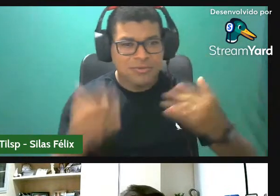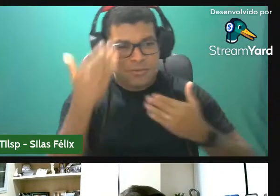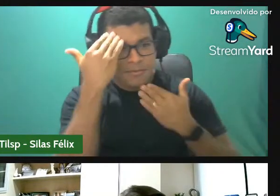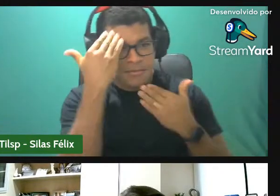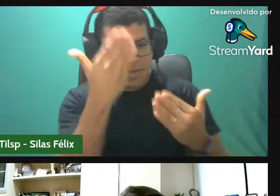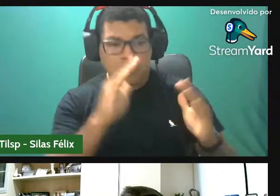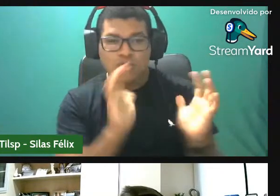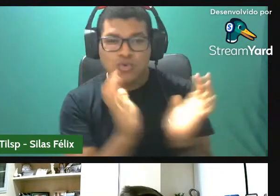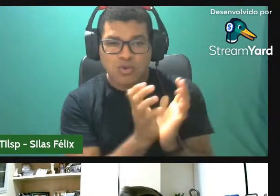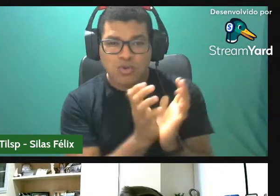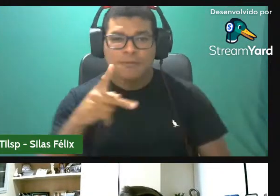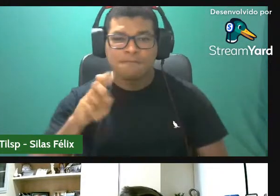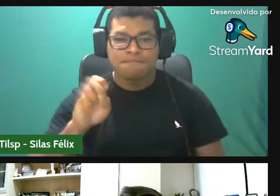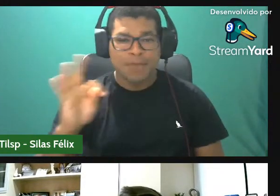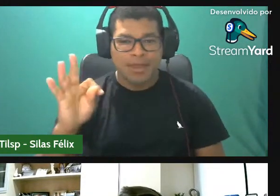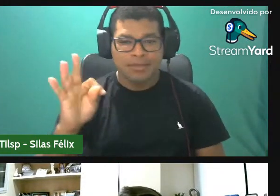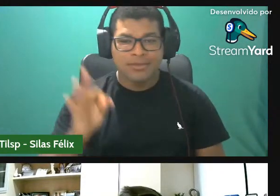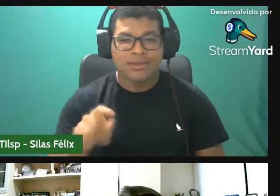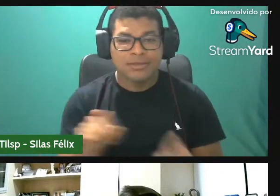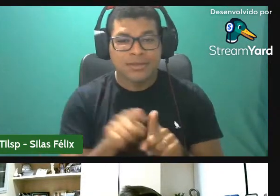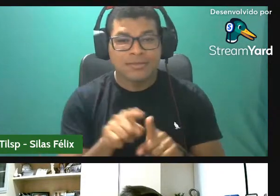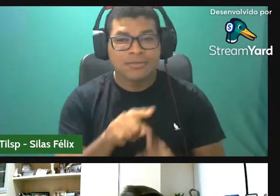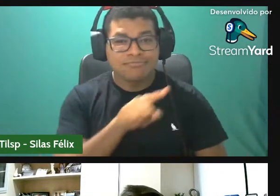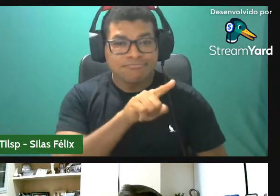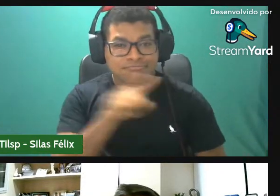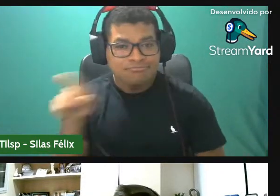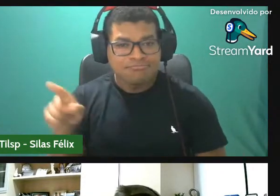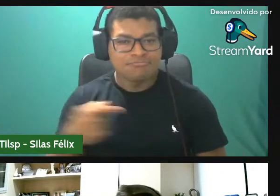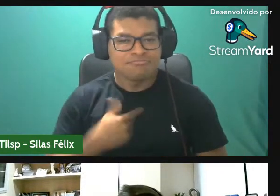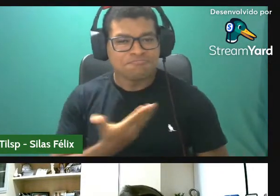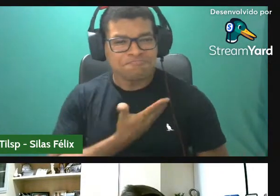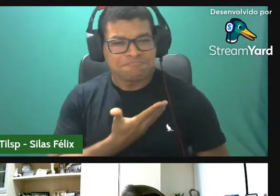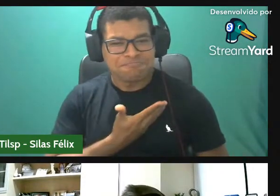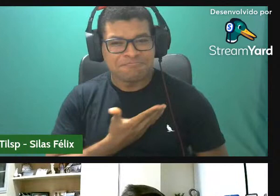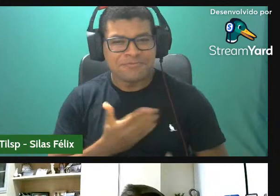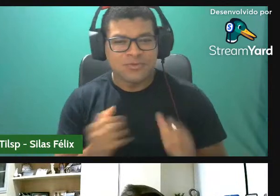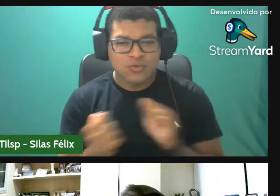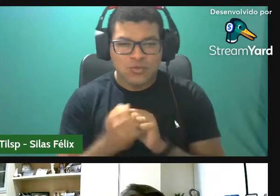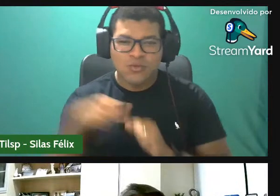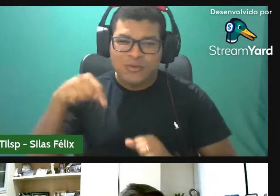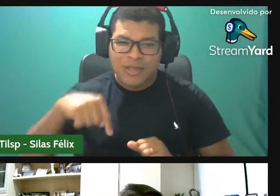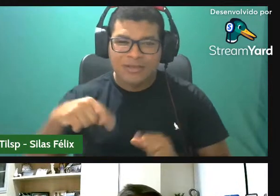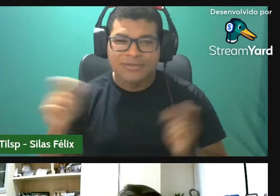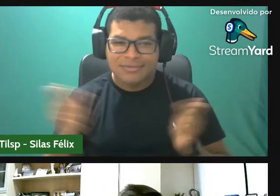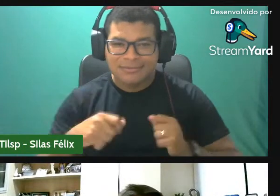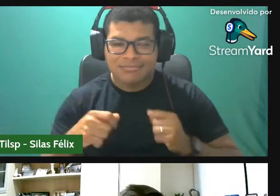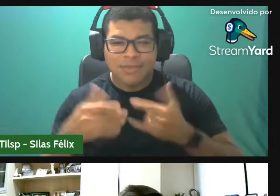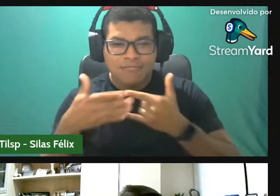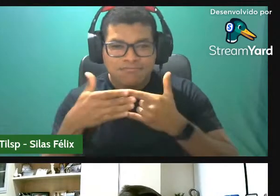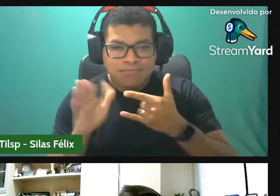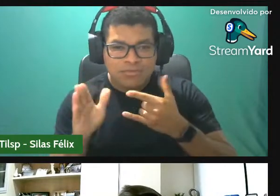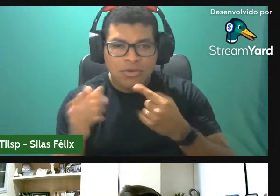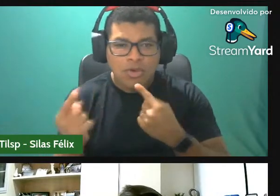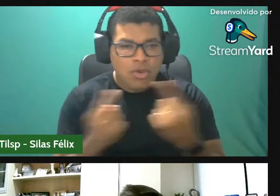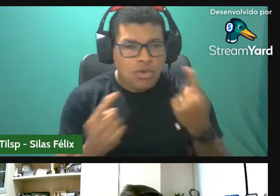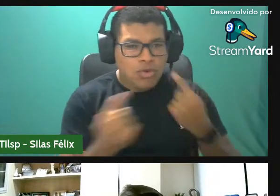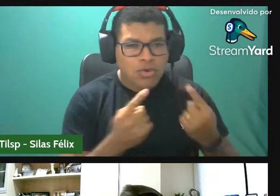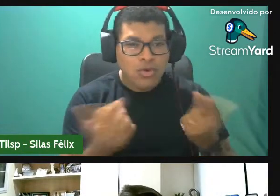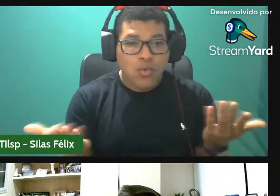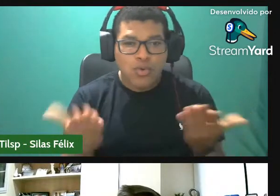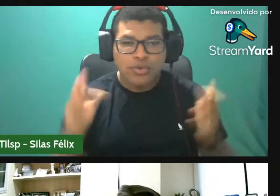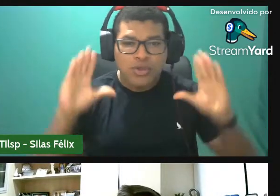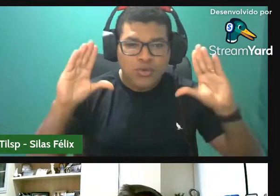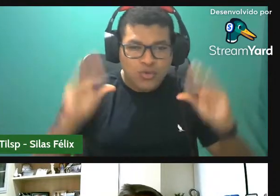muito obrigado aos meus colegas aí que estarão conversando durante essa noite de odontologia legal, professor